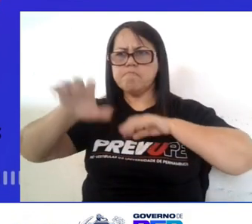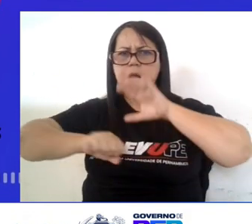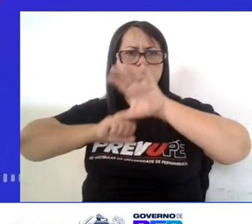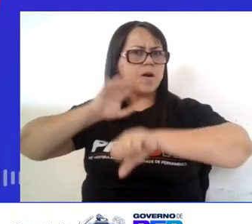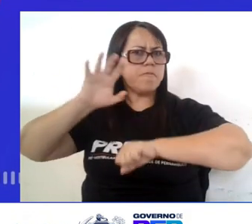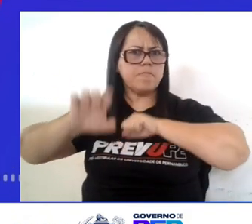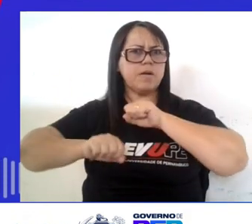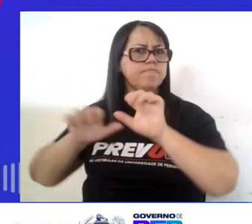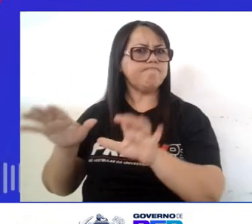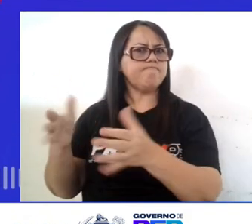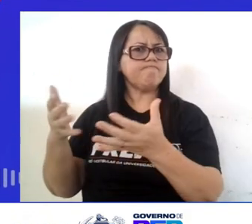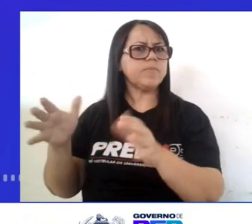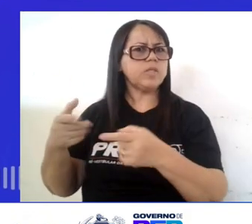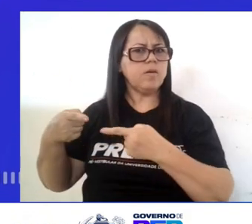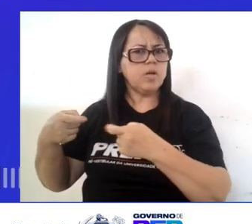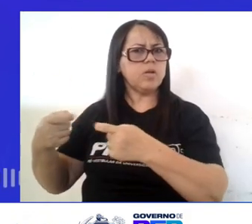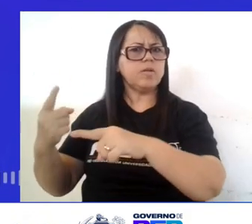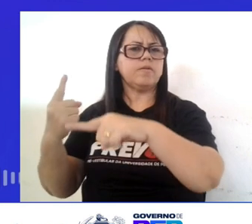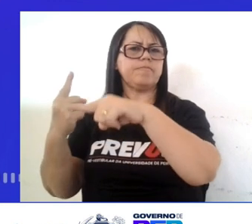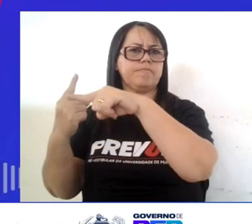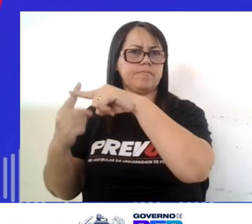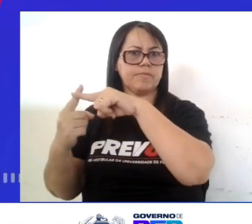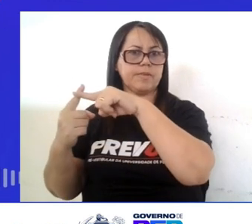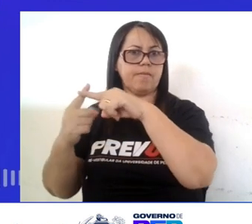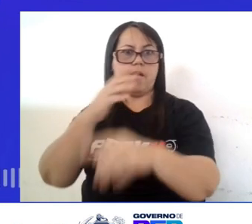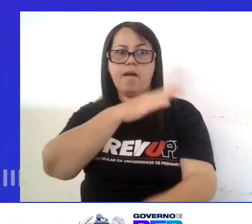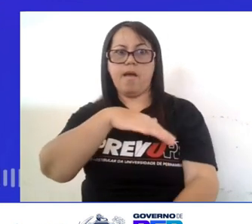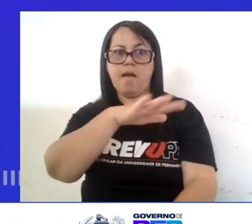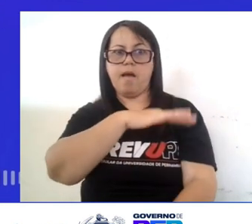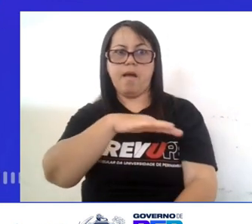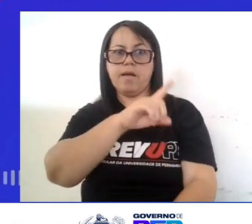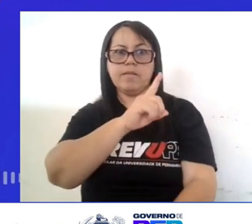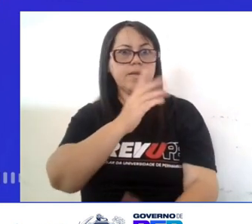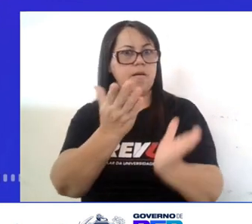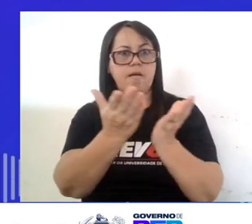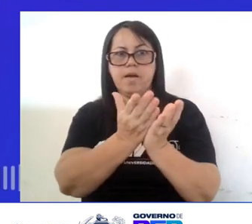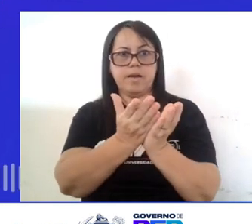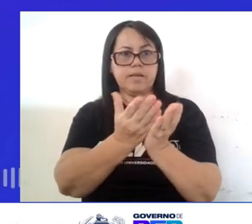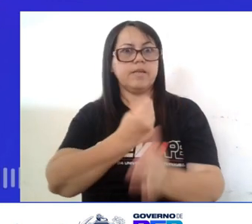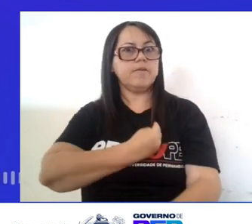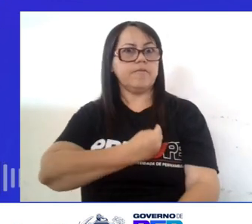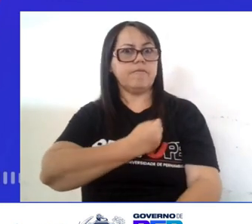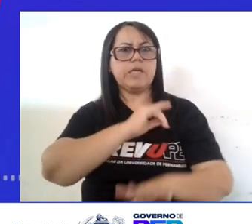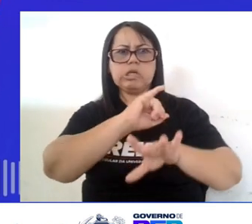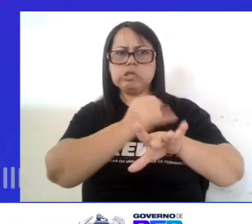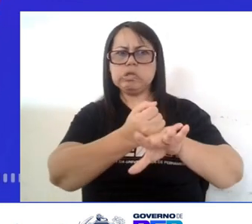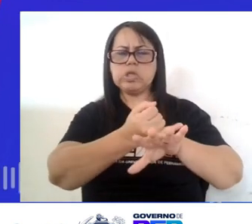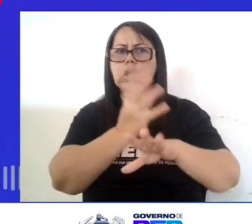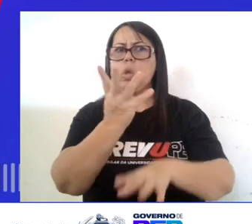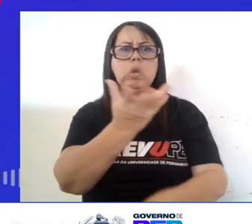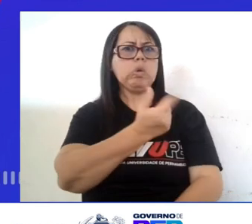das Cruzadas toda a população não cristã da cidade de Jerusalém foi